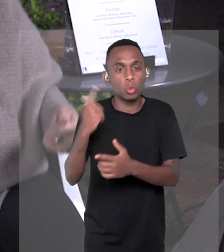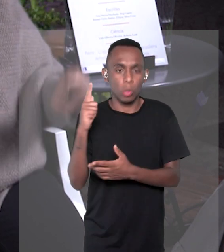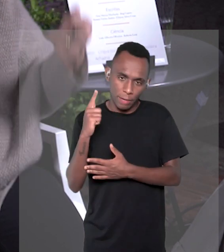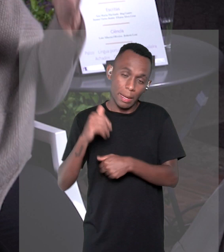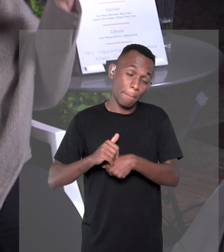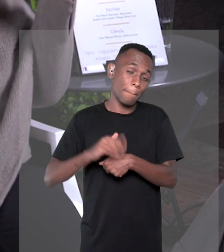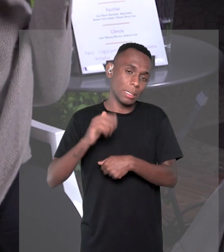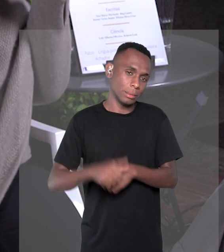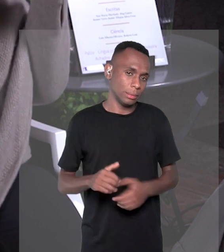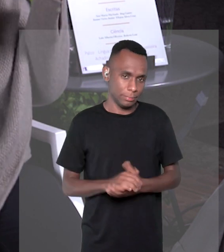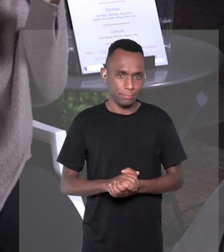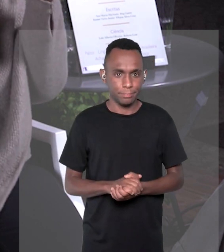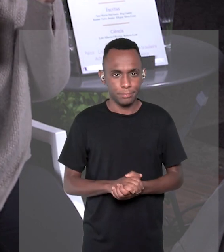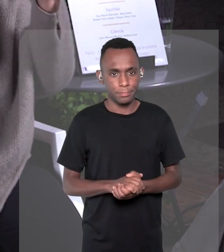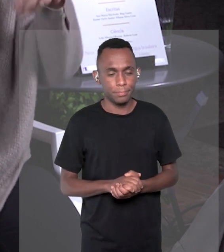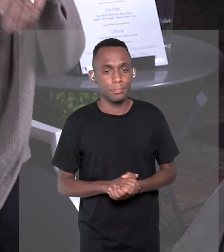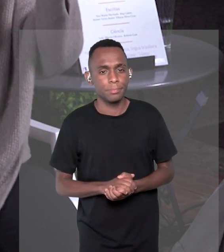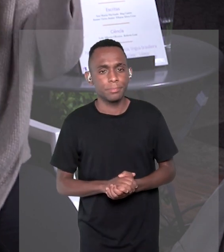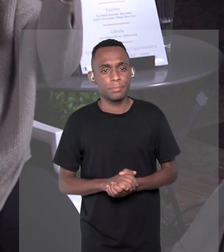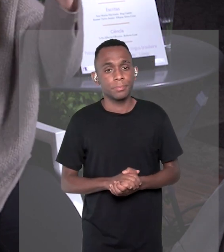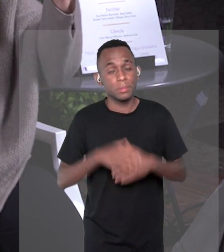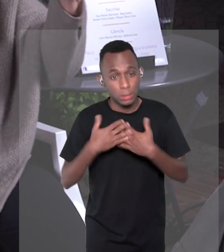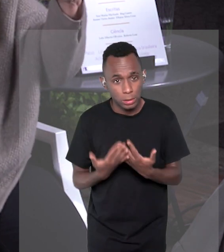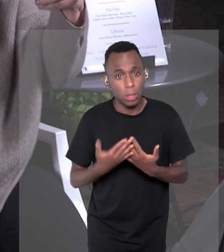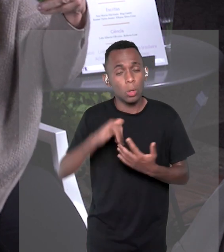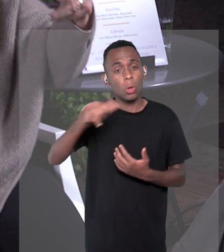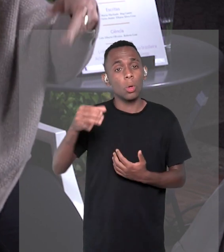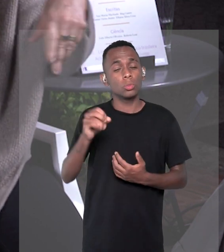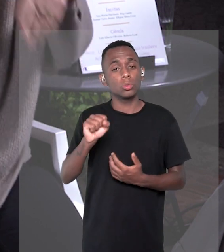ao longo de mais de 126... Olha, tem